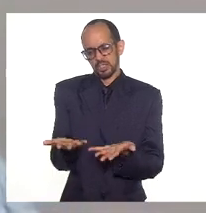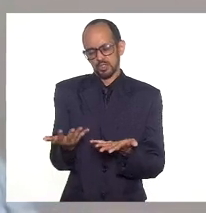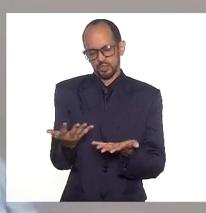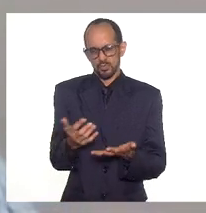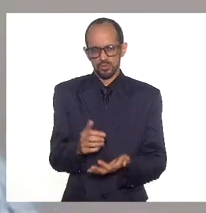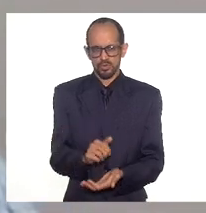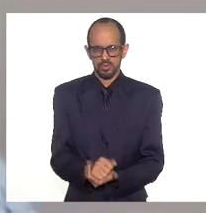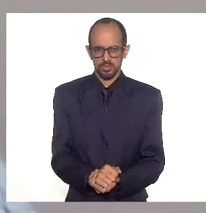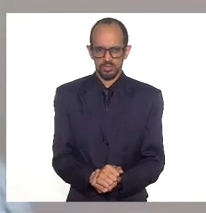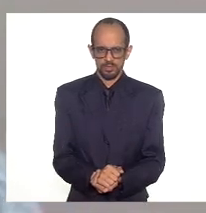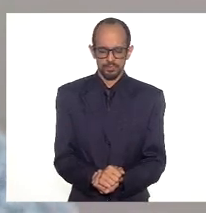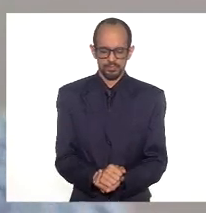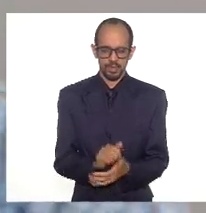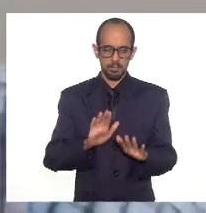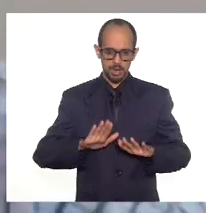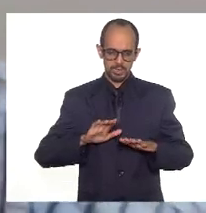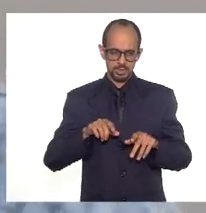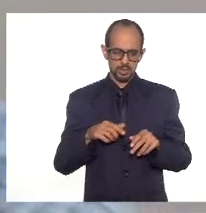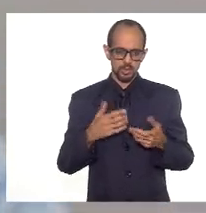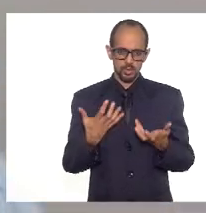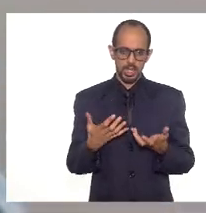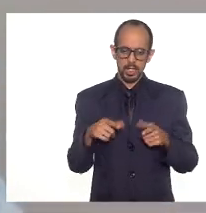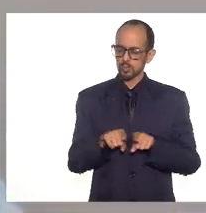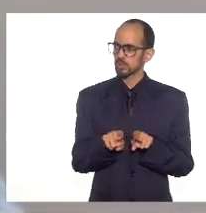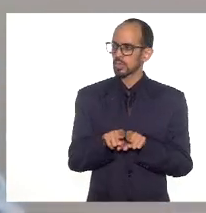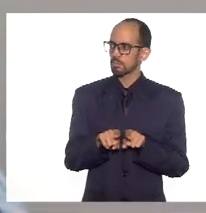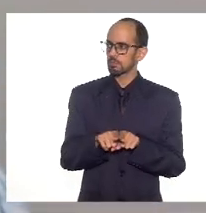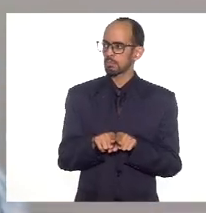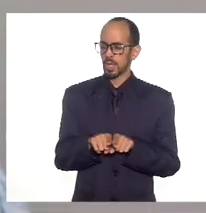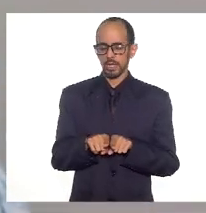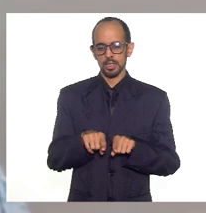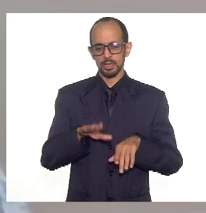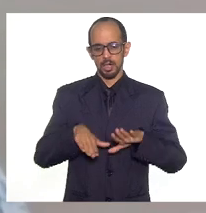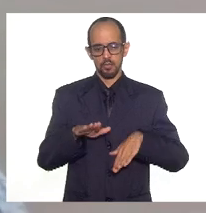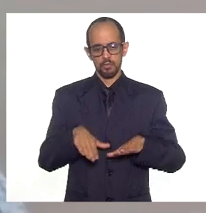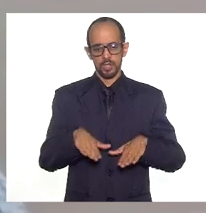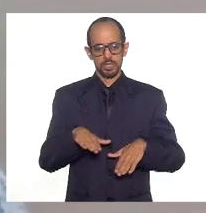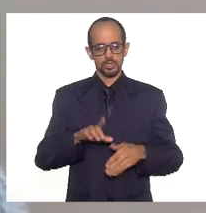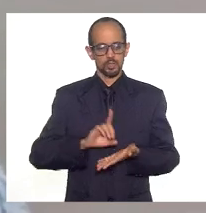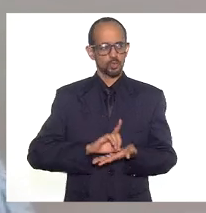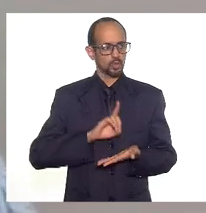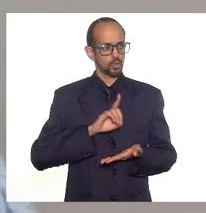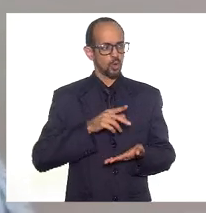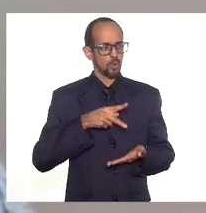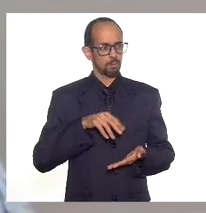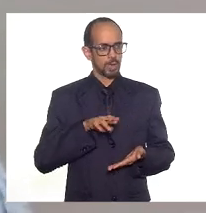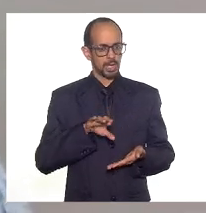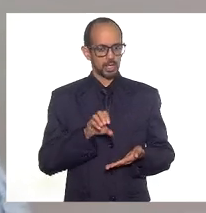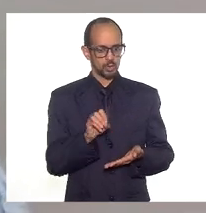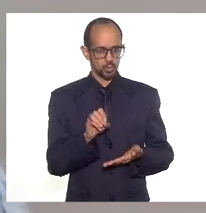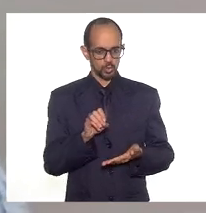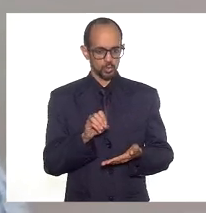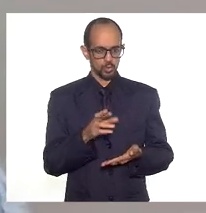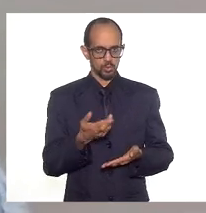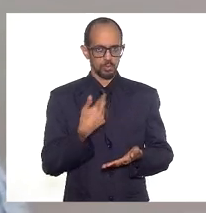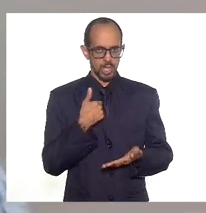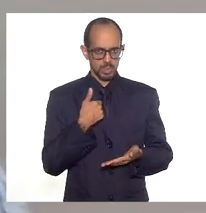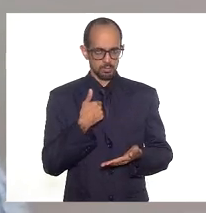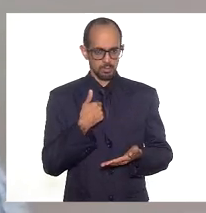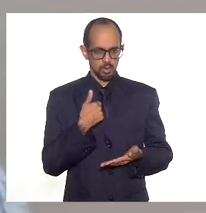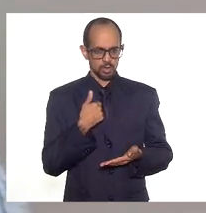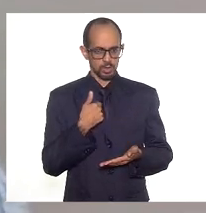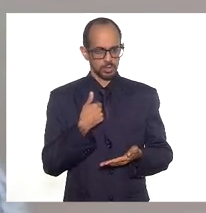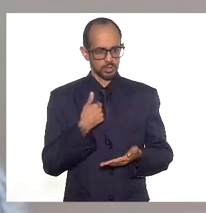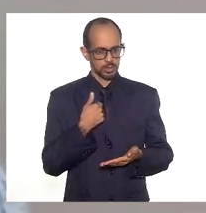mas eu gostaria, talvez, o Pedro, o doutor Pedro, você pode estar respondendo agora, mas eu